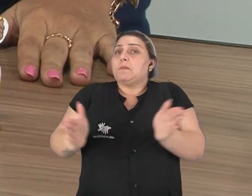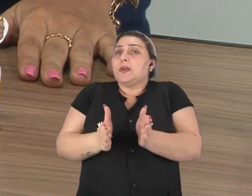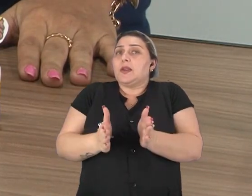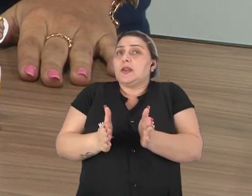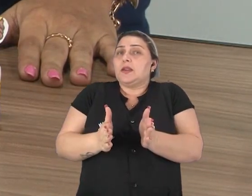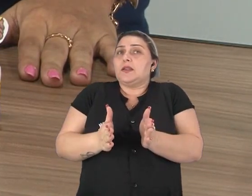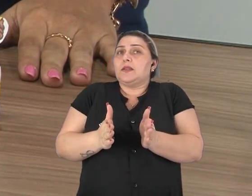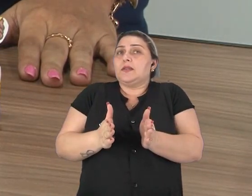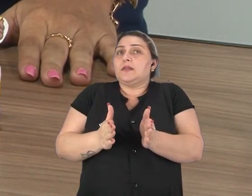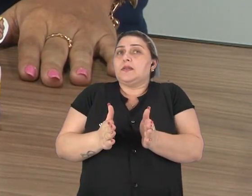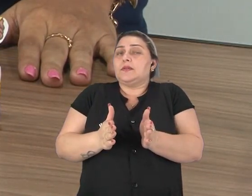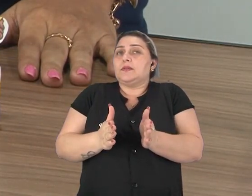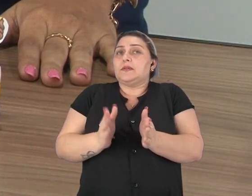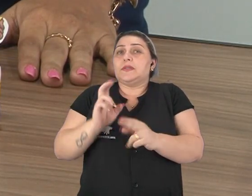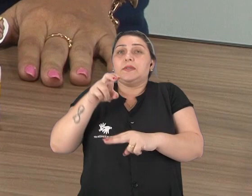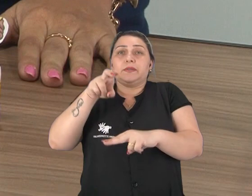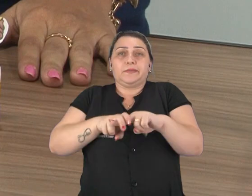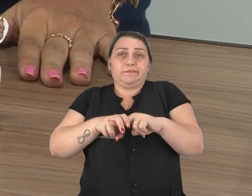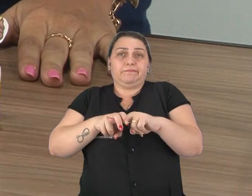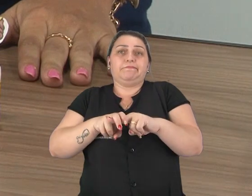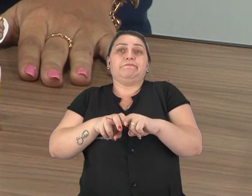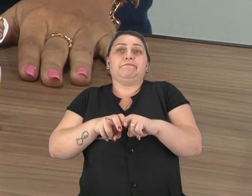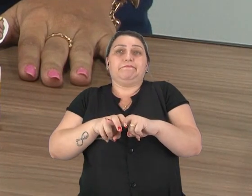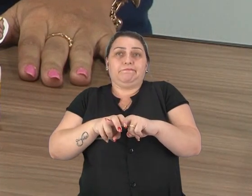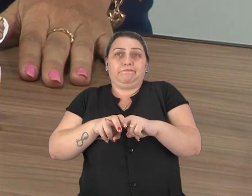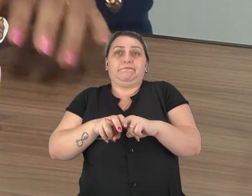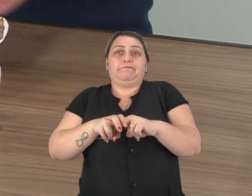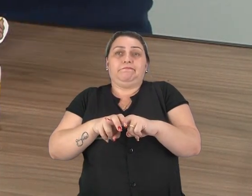mal cabia a rainha sentada.